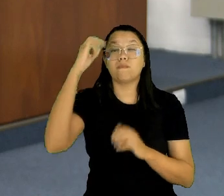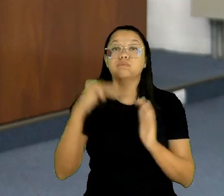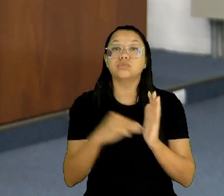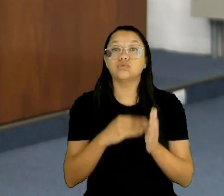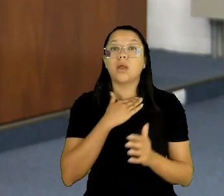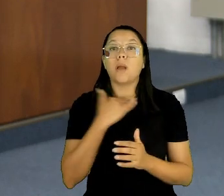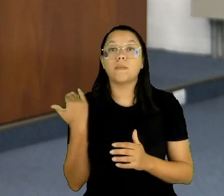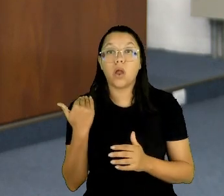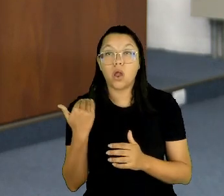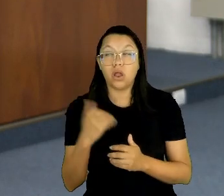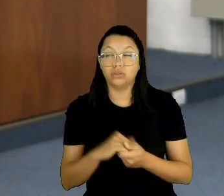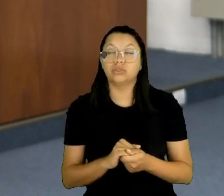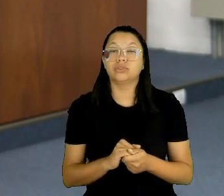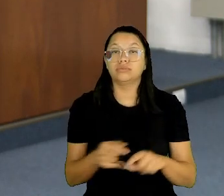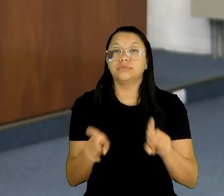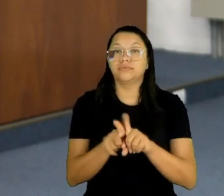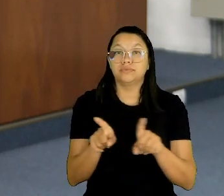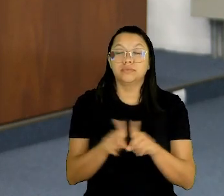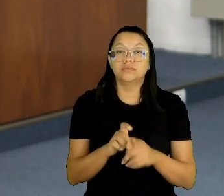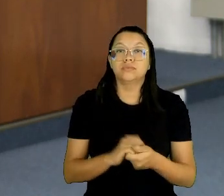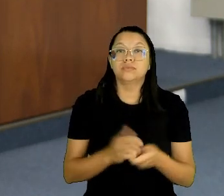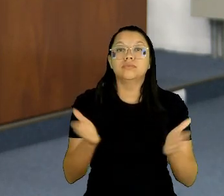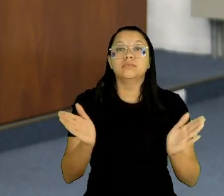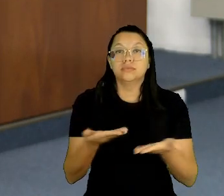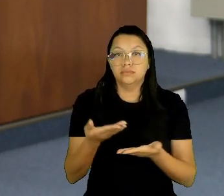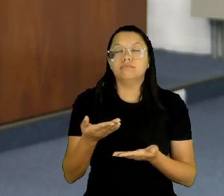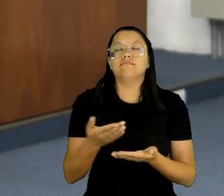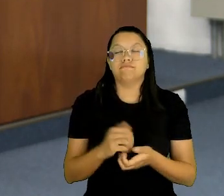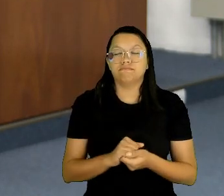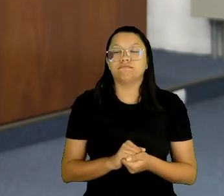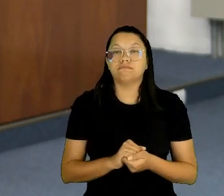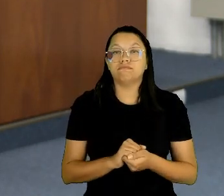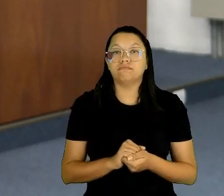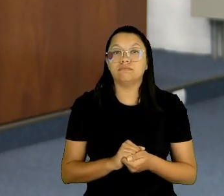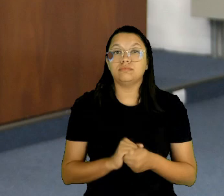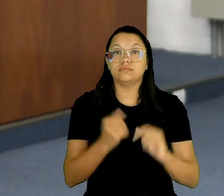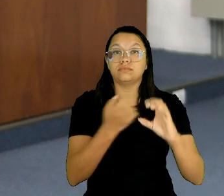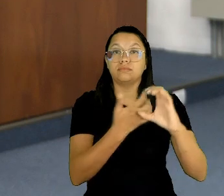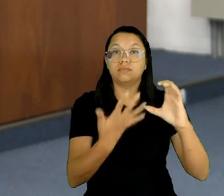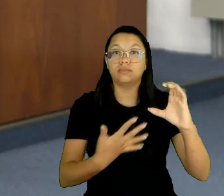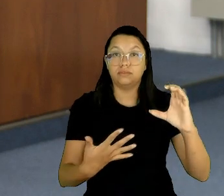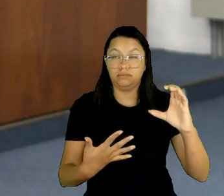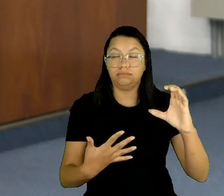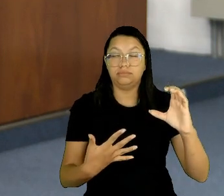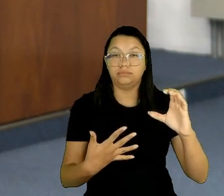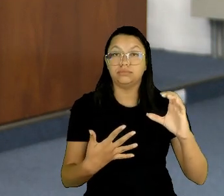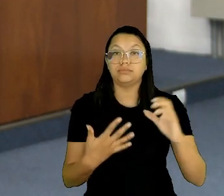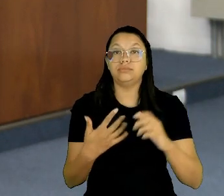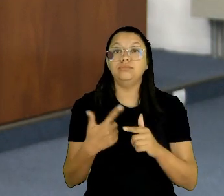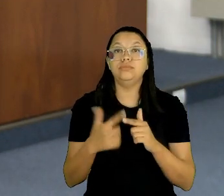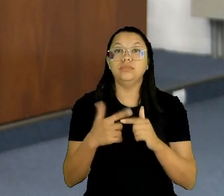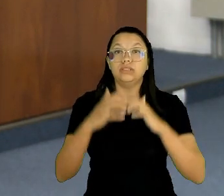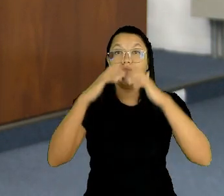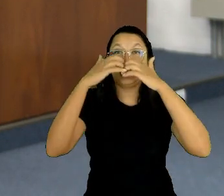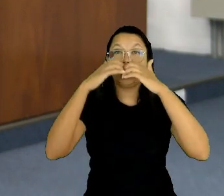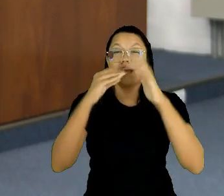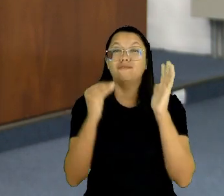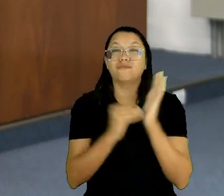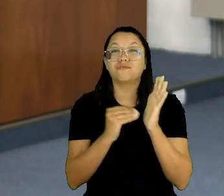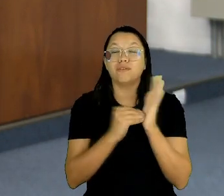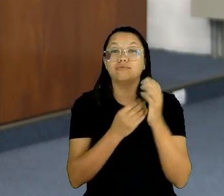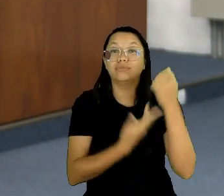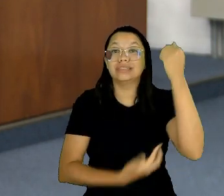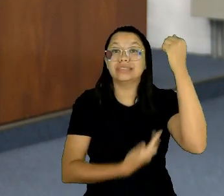é uma das principais causas de mortalidade e de morbidade também hoje no dia a dia. E ele é caracterizado por um déficit neurológico, né?